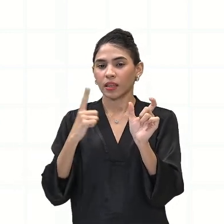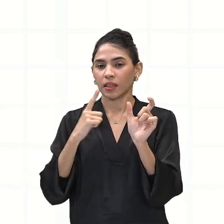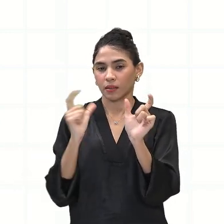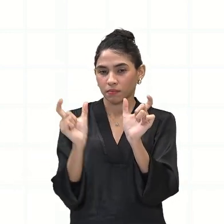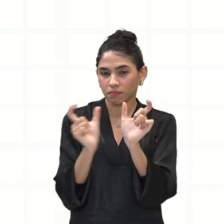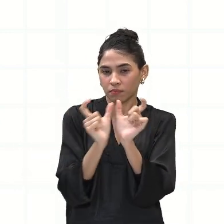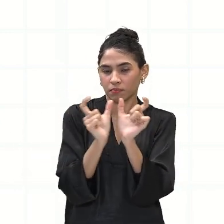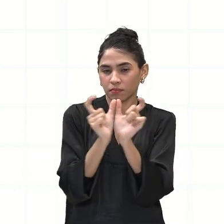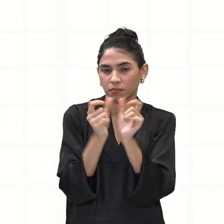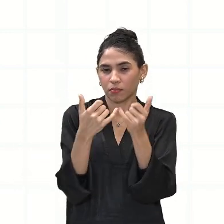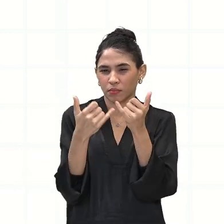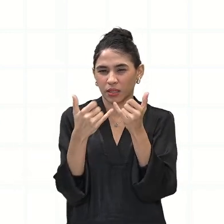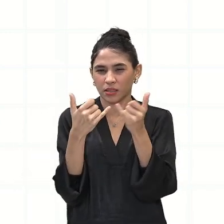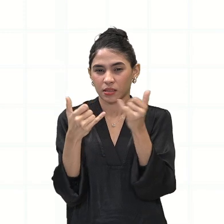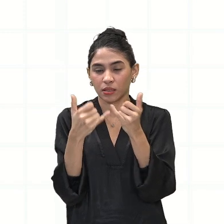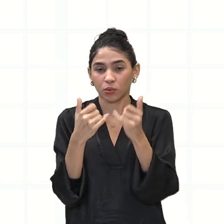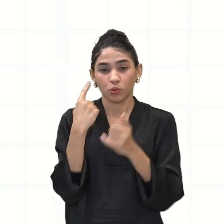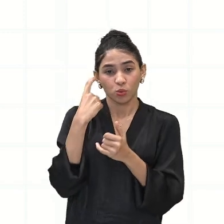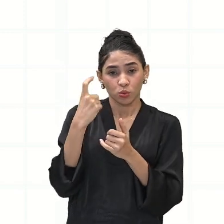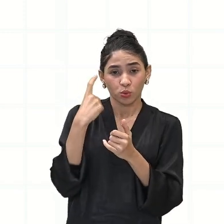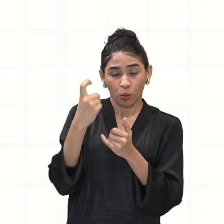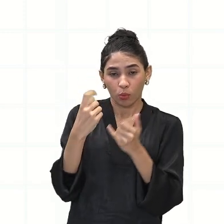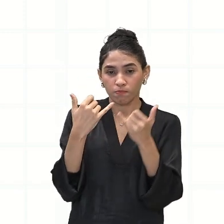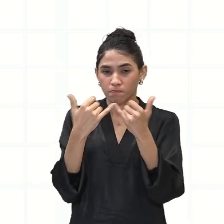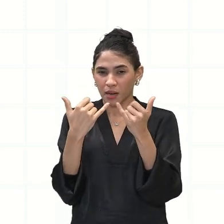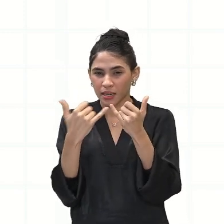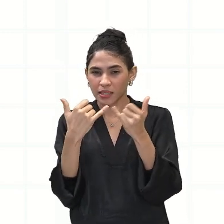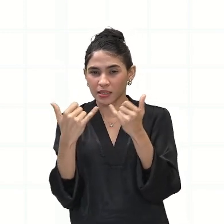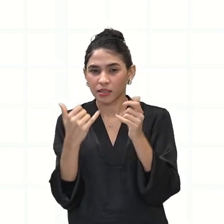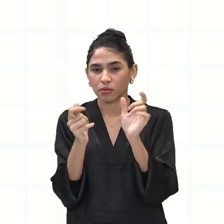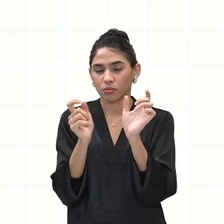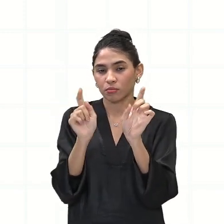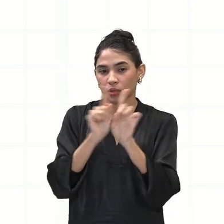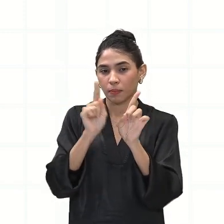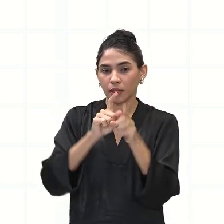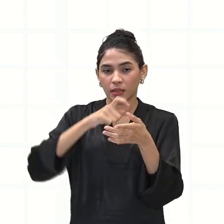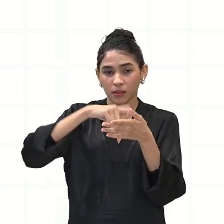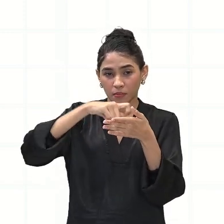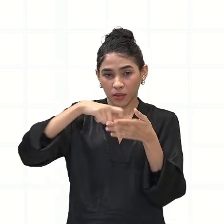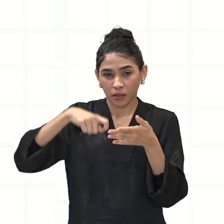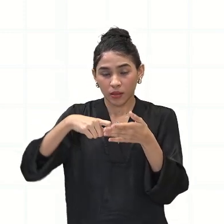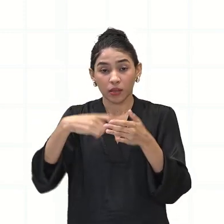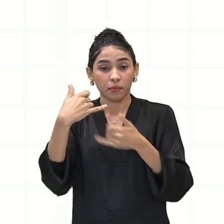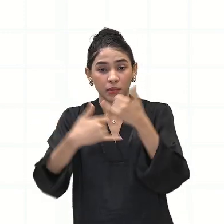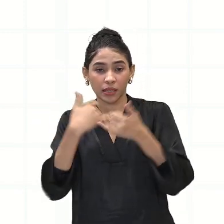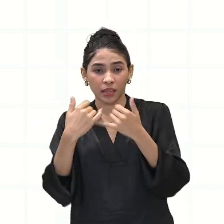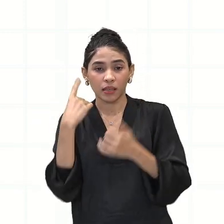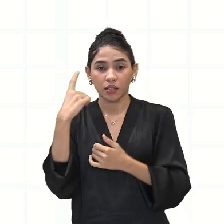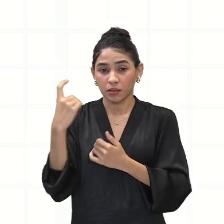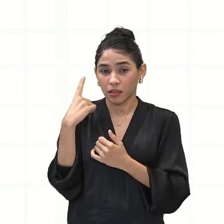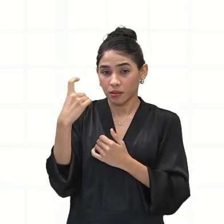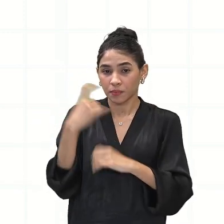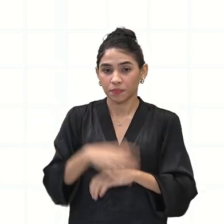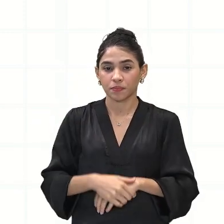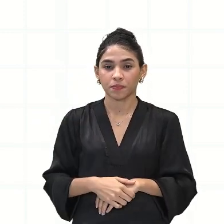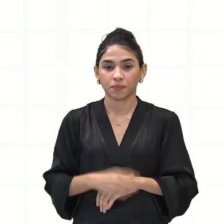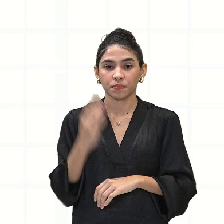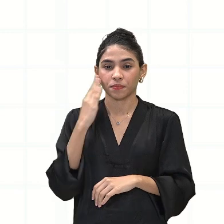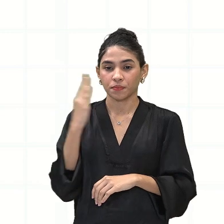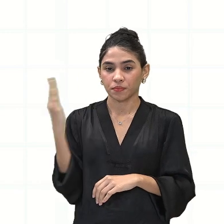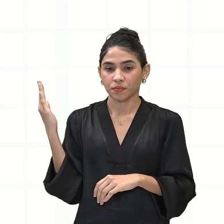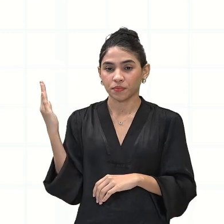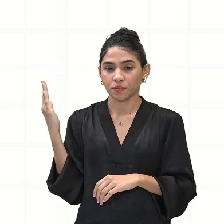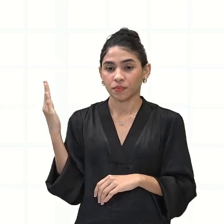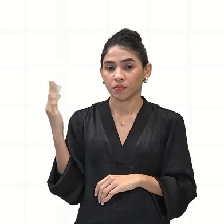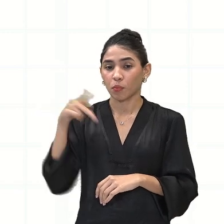na escrita, no som, só que com significados diversos, para brincar com a sonoridade. E o sabor das massas e das